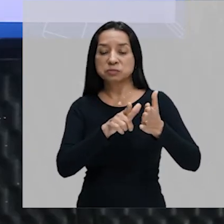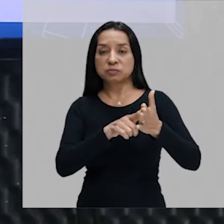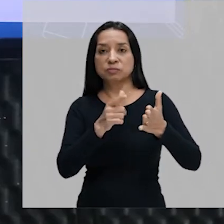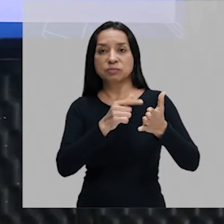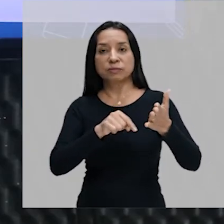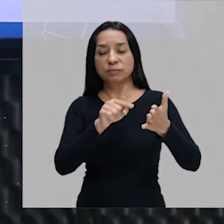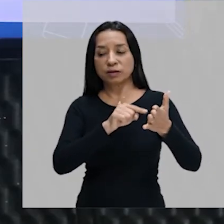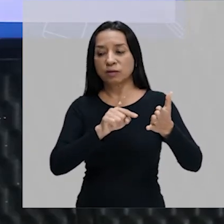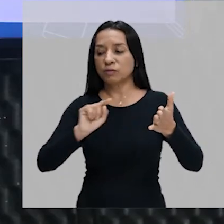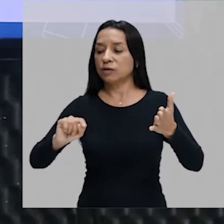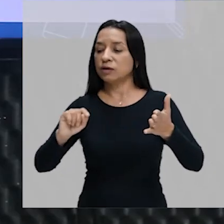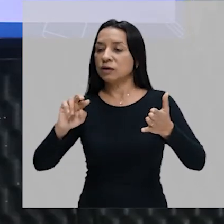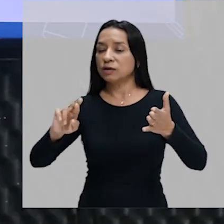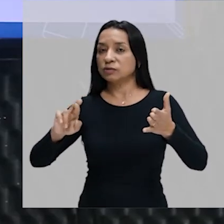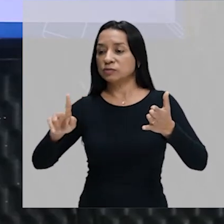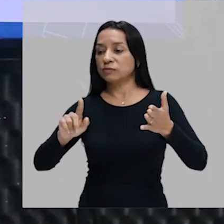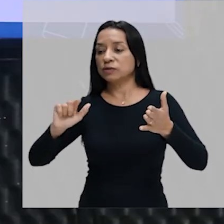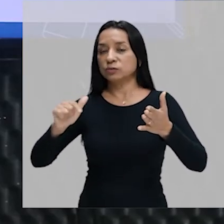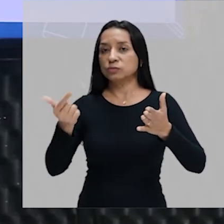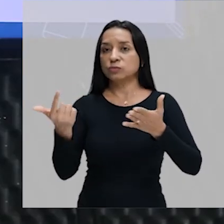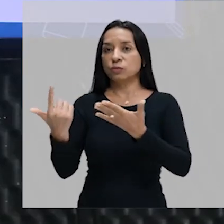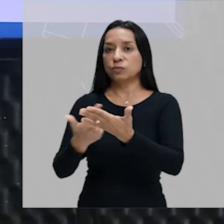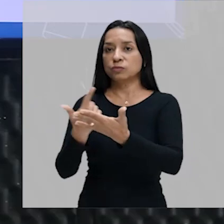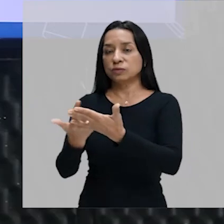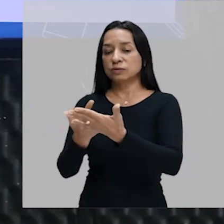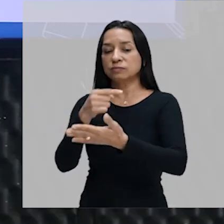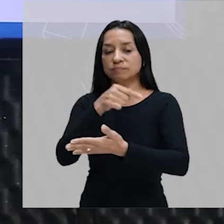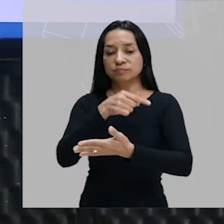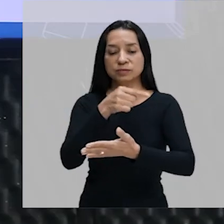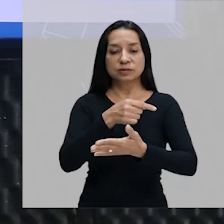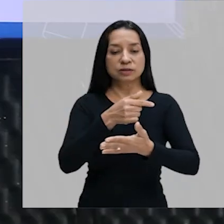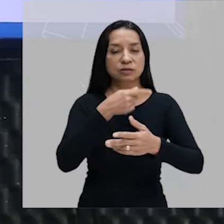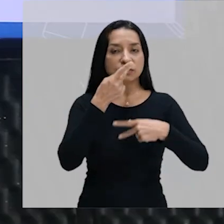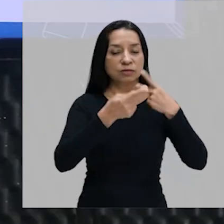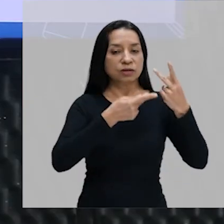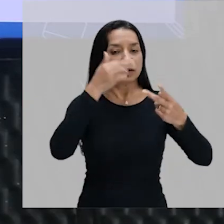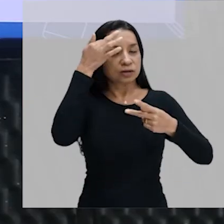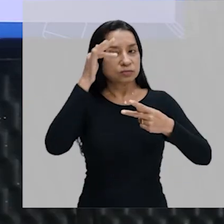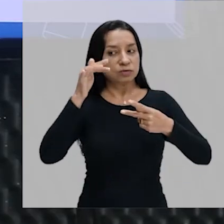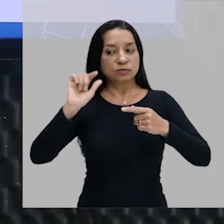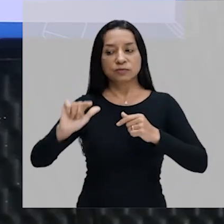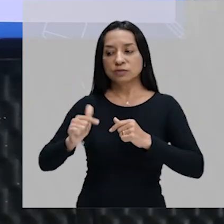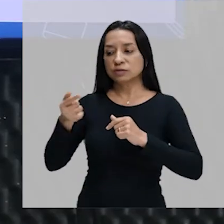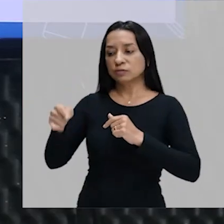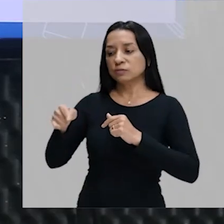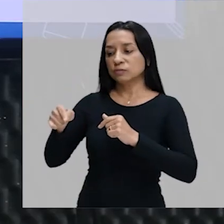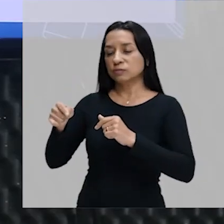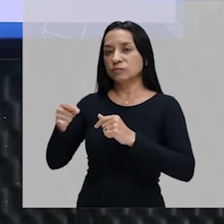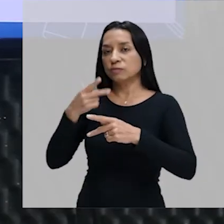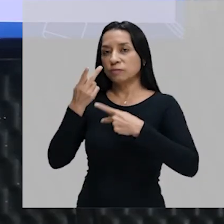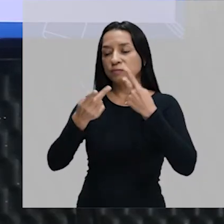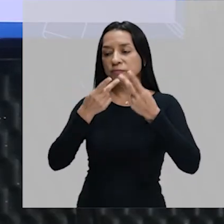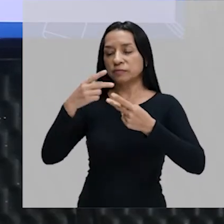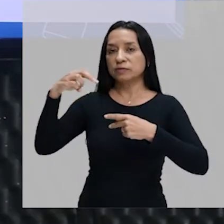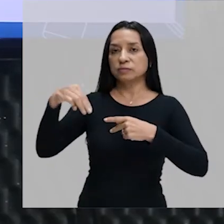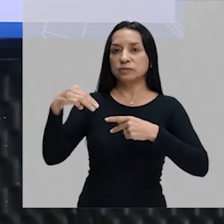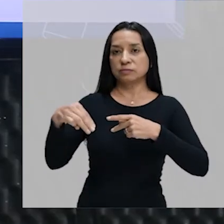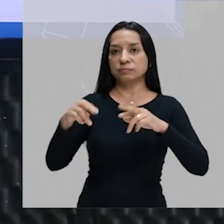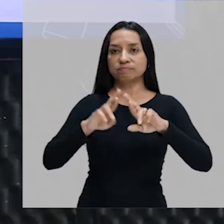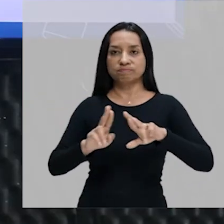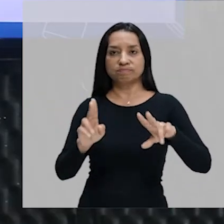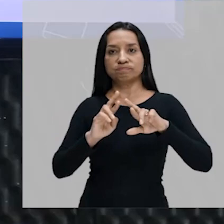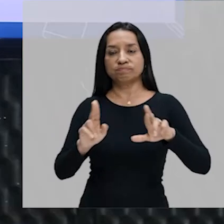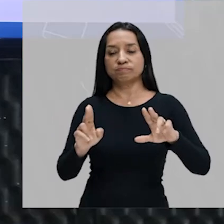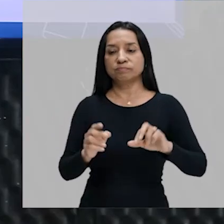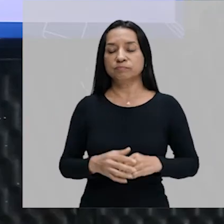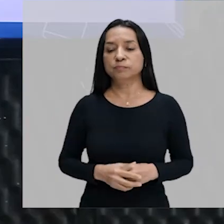diferente desse outro livro. Esse aqui vai falar de filosofia, esse outro fala de matemática. Ou seja, são